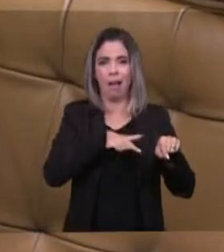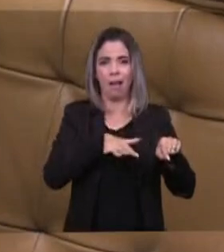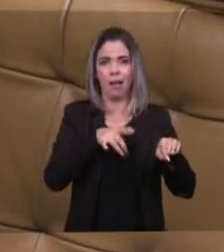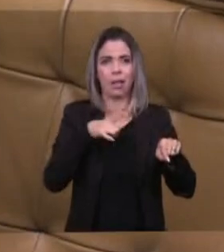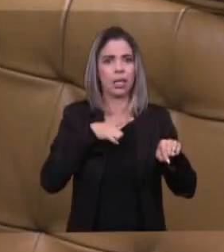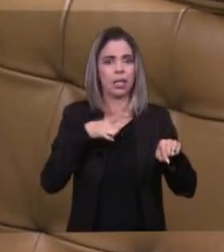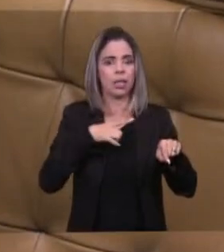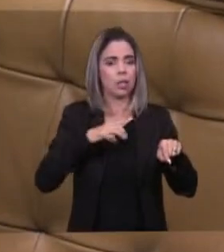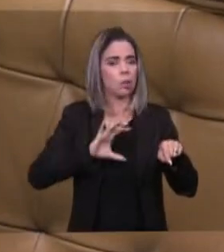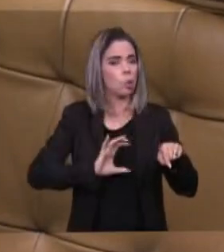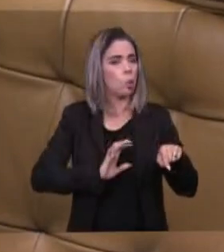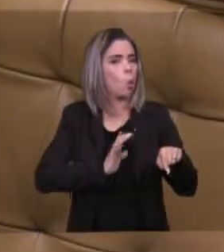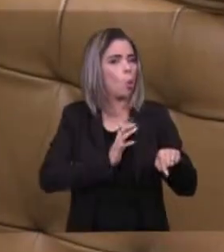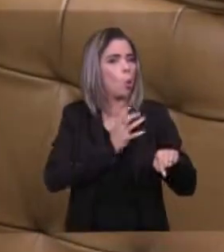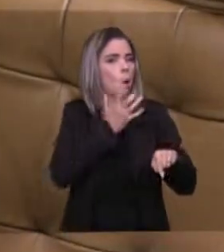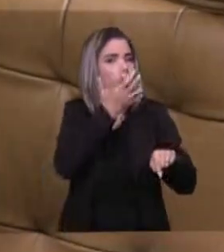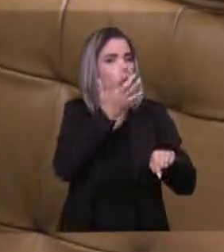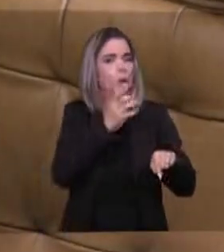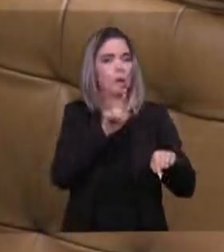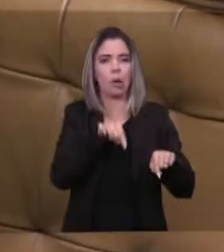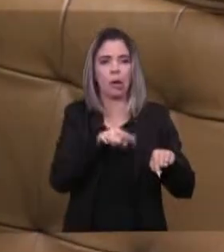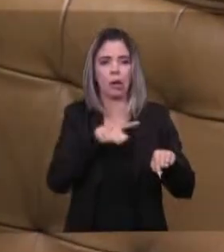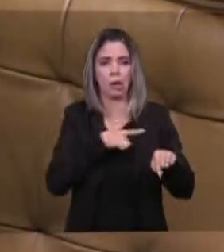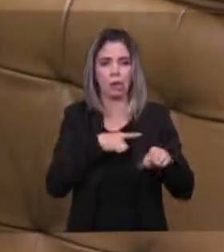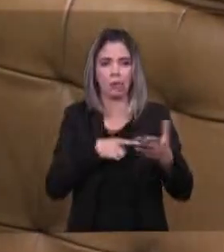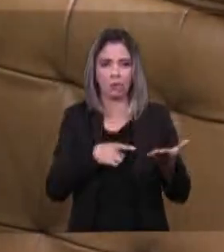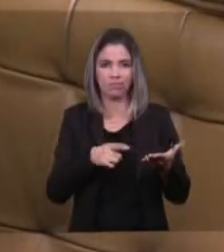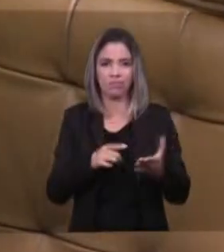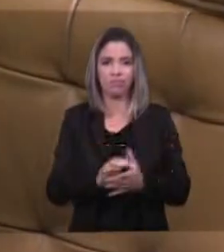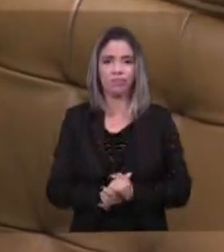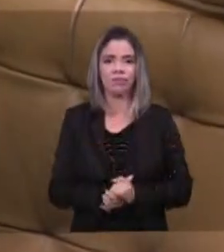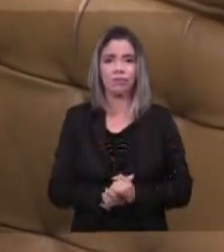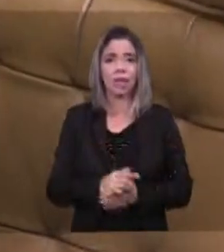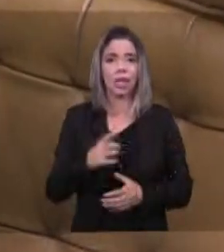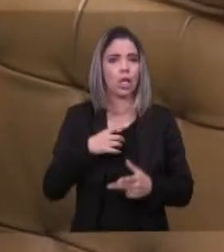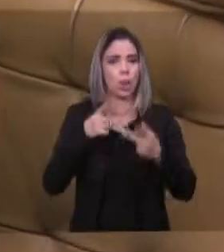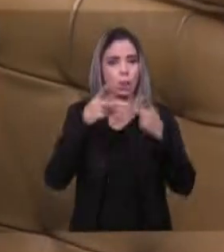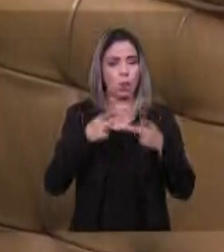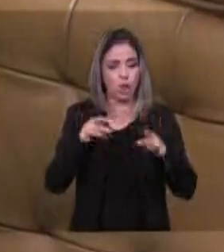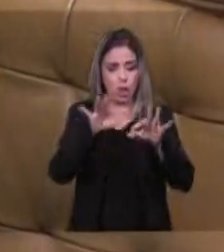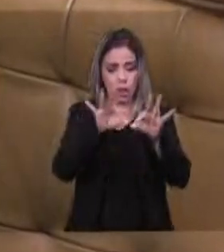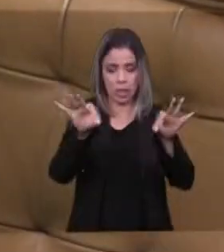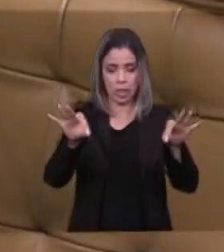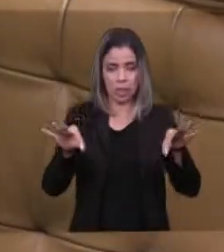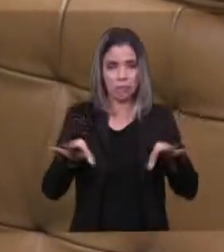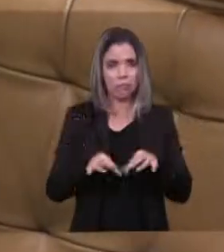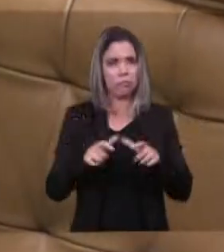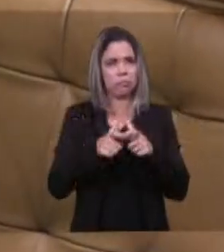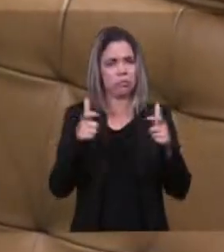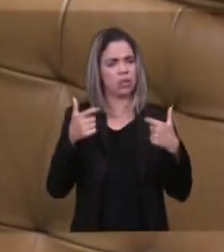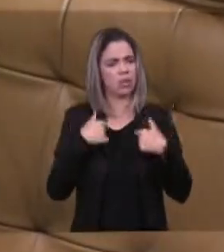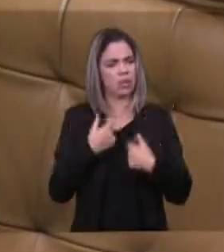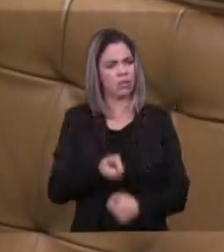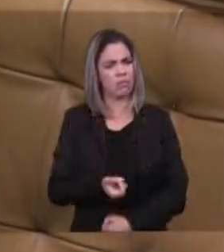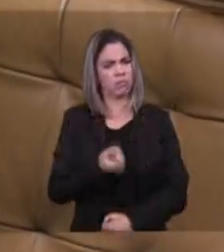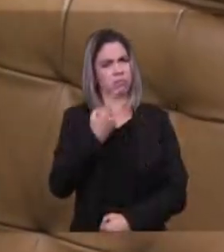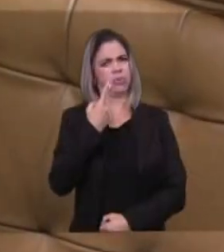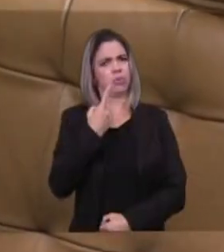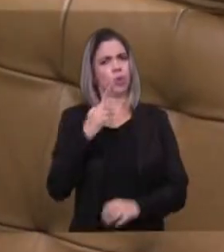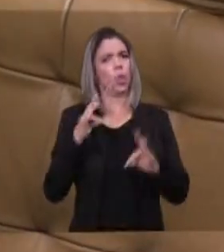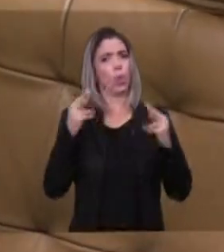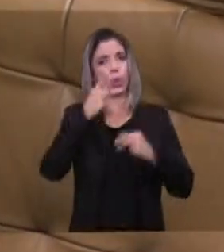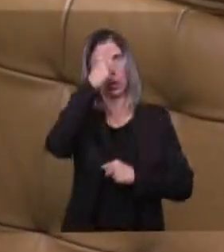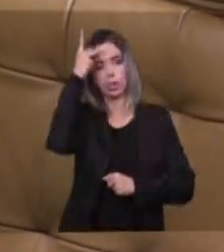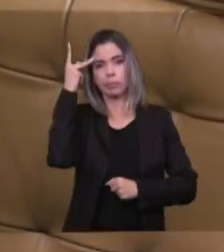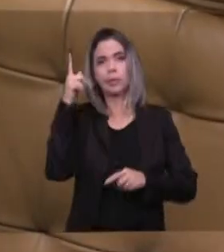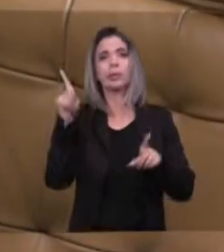causava horror. E era um projeto de demarcação amplo. Fiquei assustado, todos